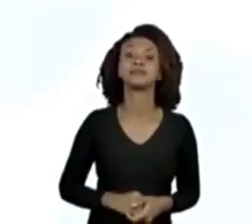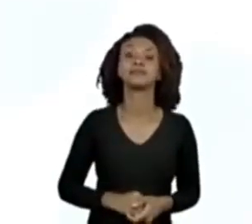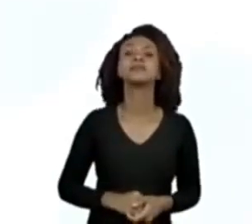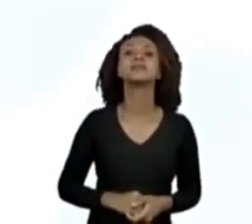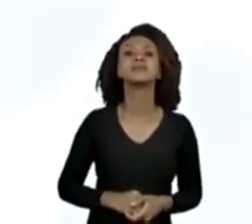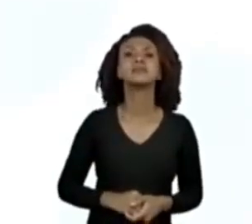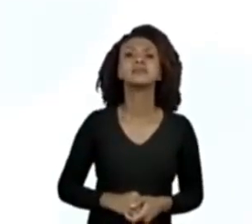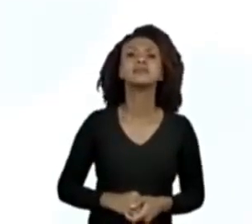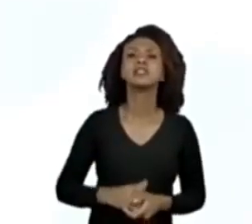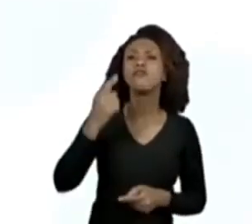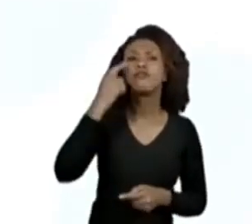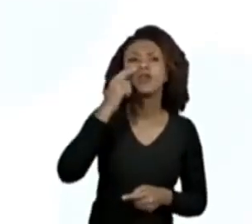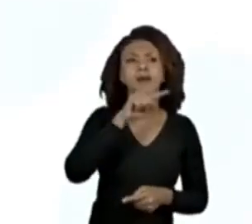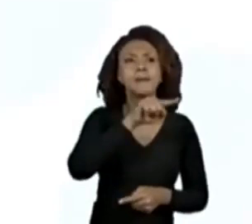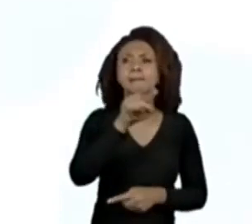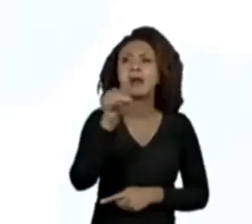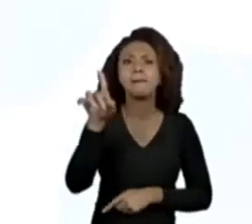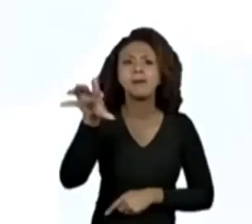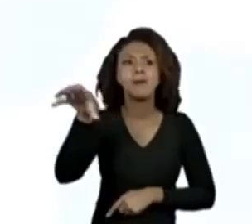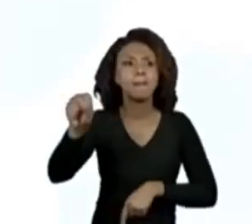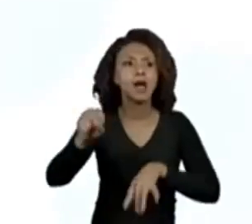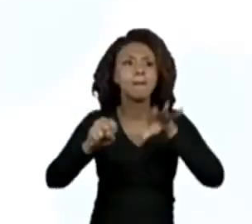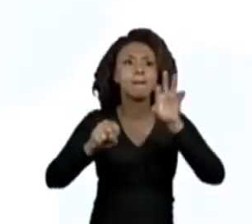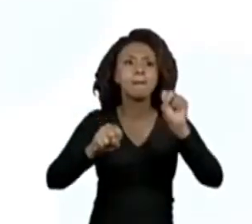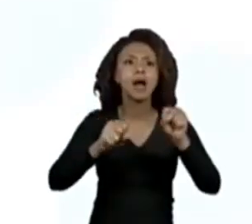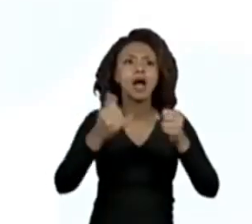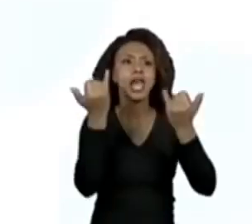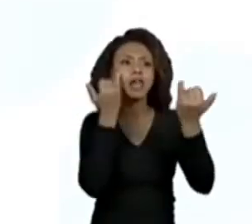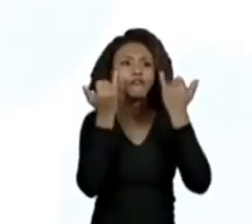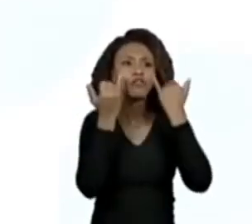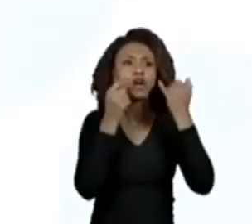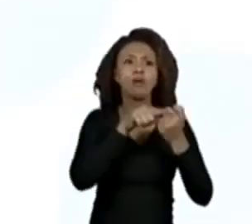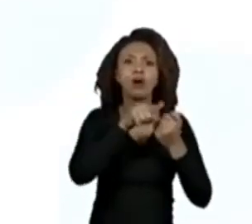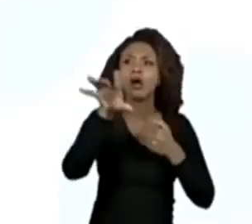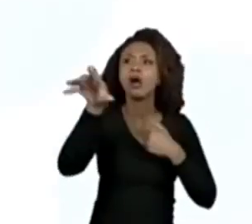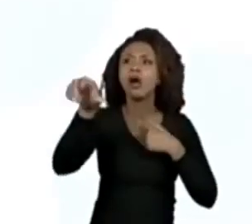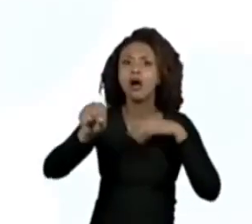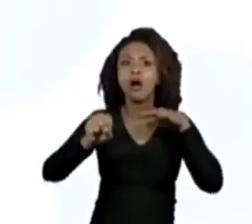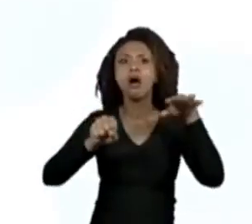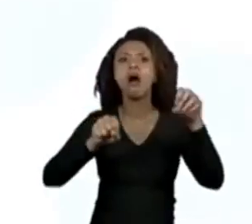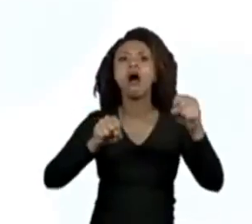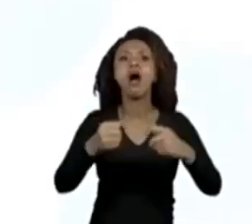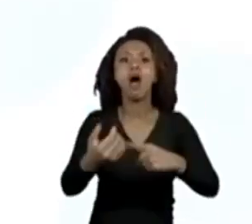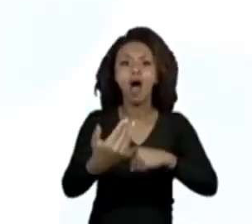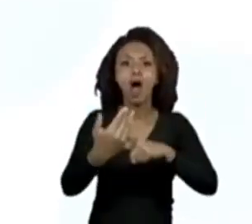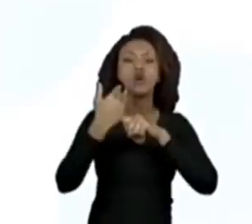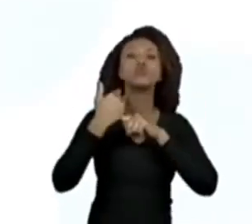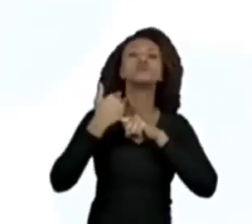Quais informações do problema são necessárias